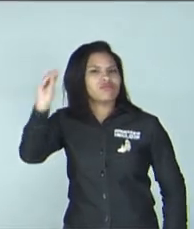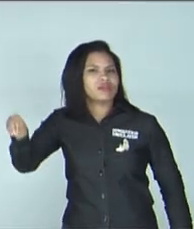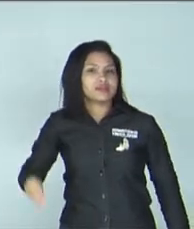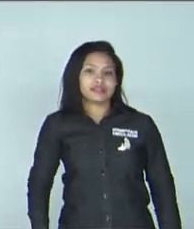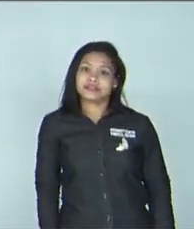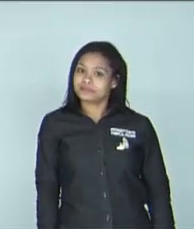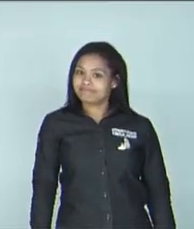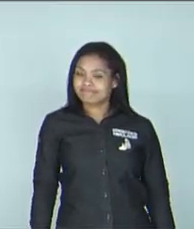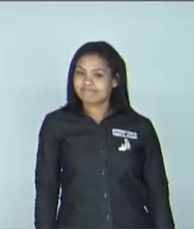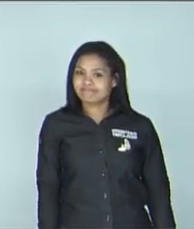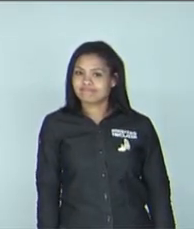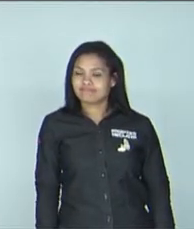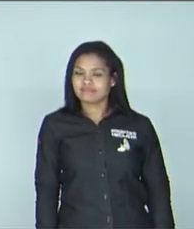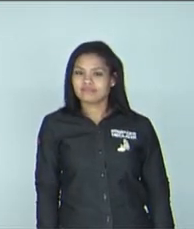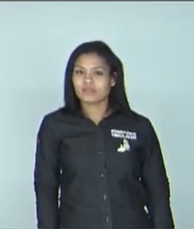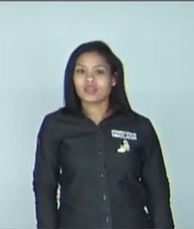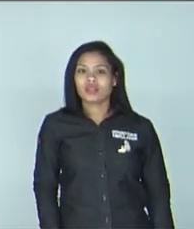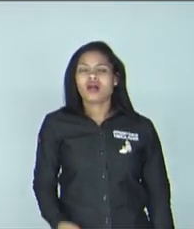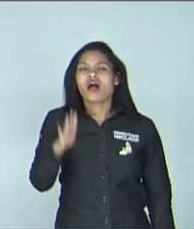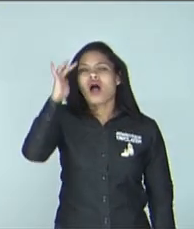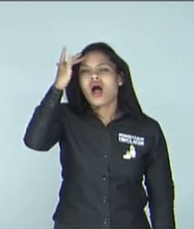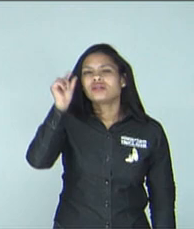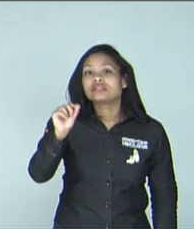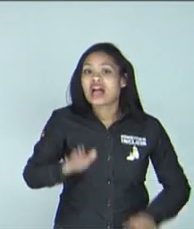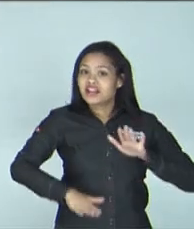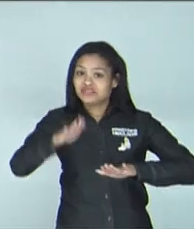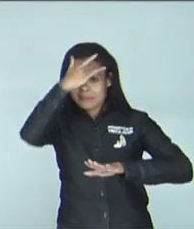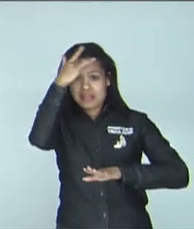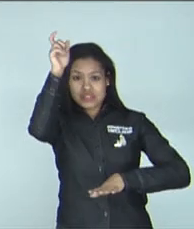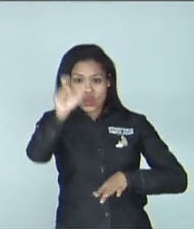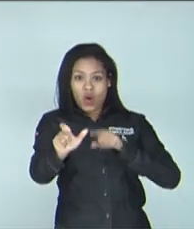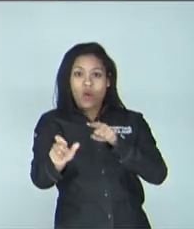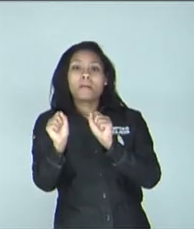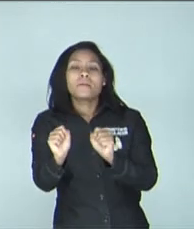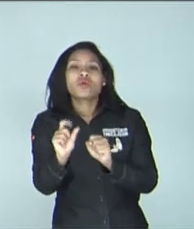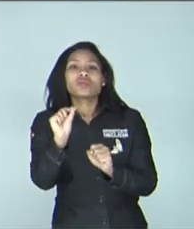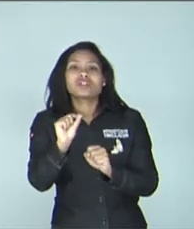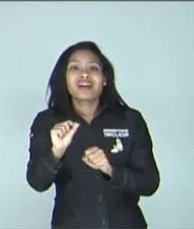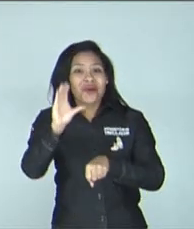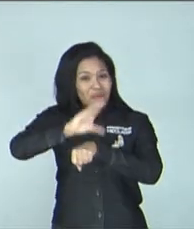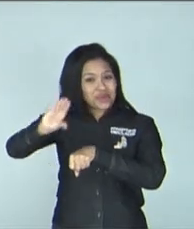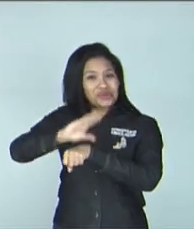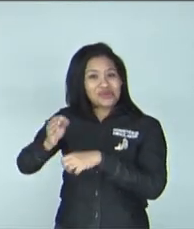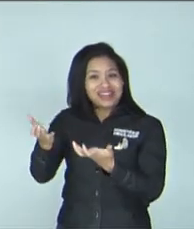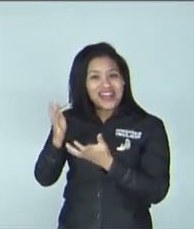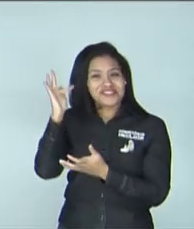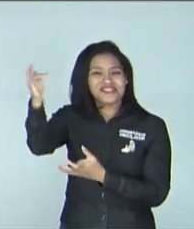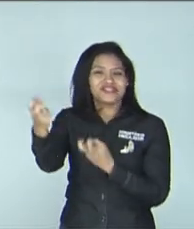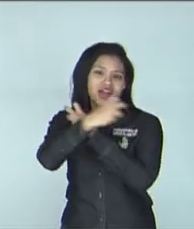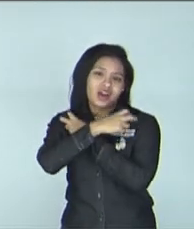sabe de uma coisa eu acho que tem gente me ouvindo agora que podia fazer o curso para faraó